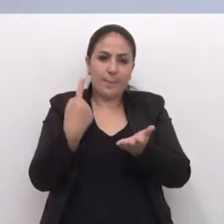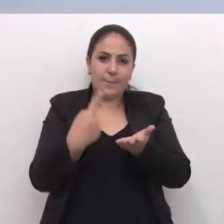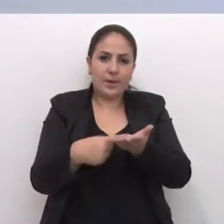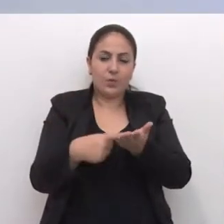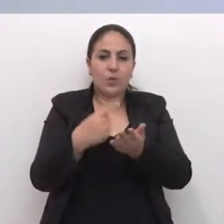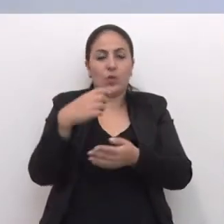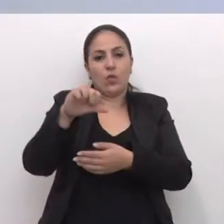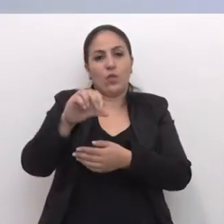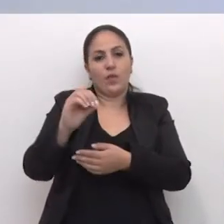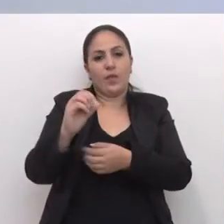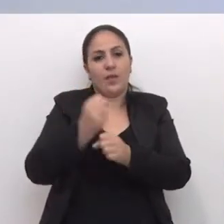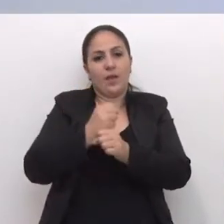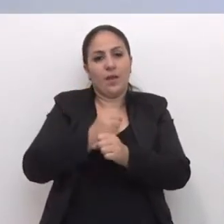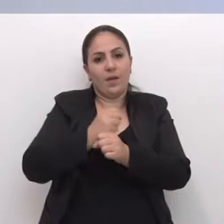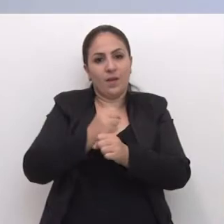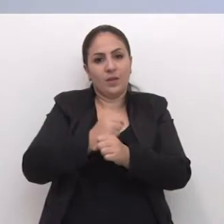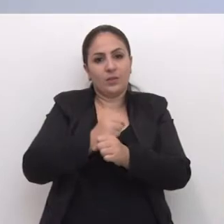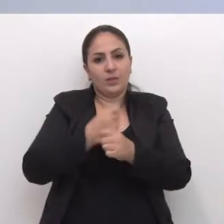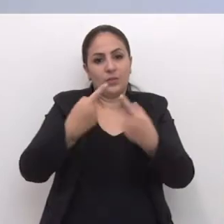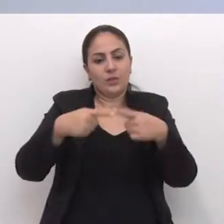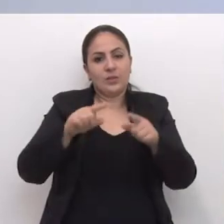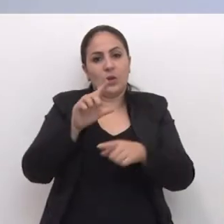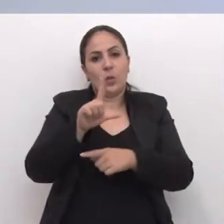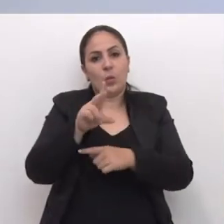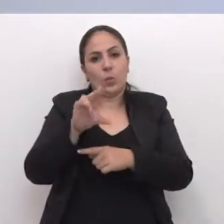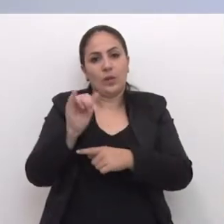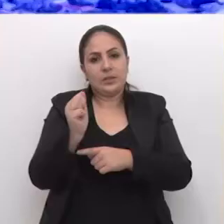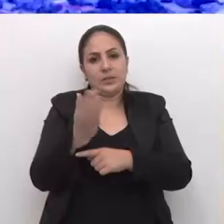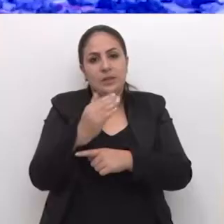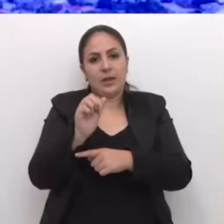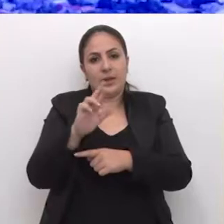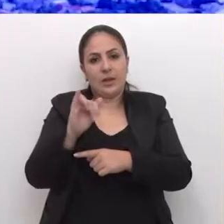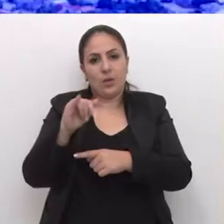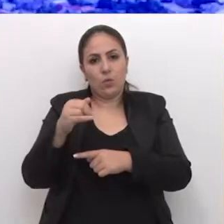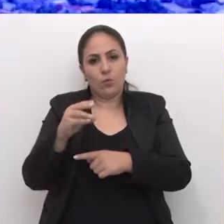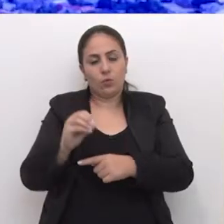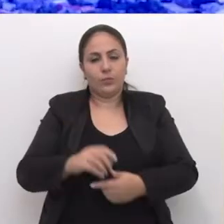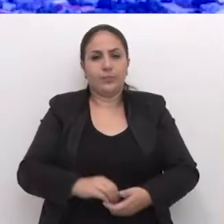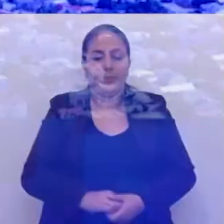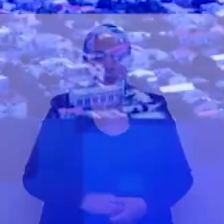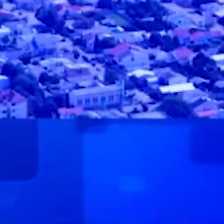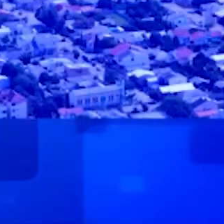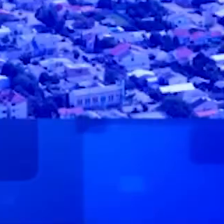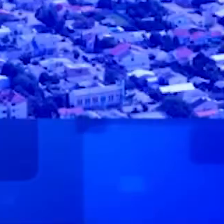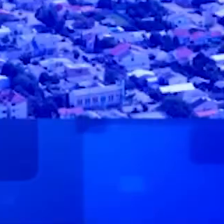que marcou os 90 anos da Fundação Lucas Araújo.